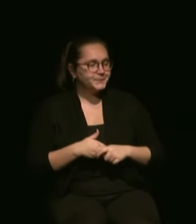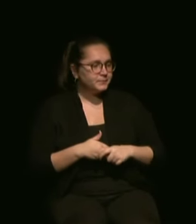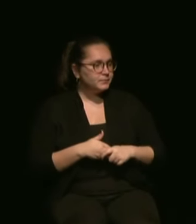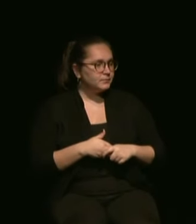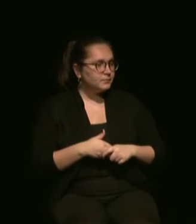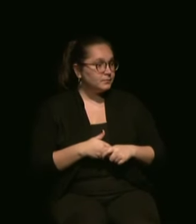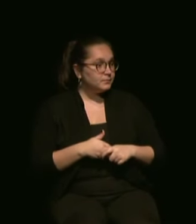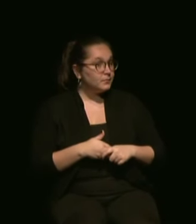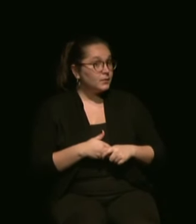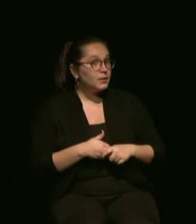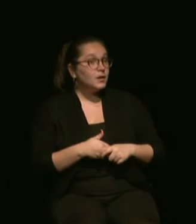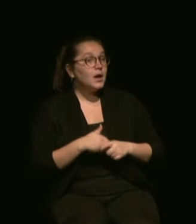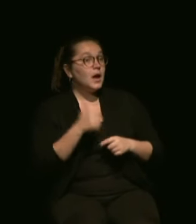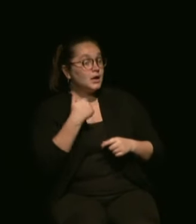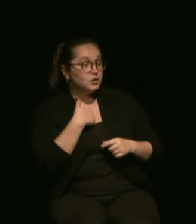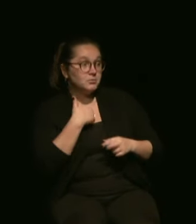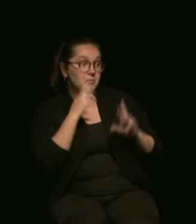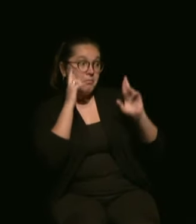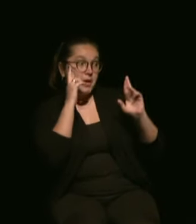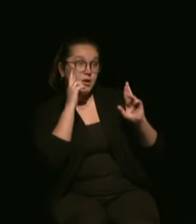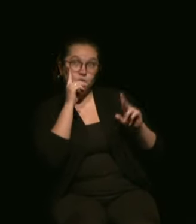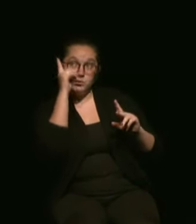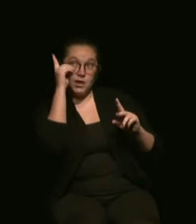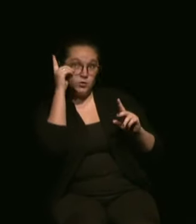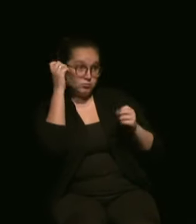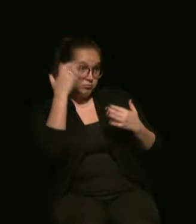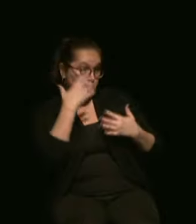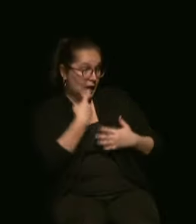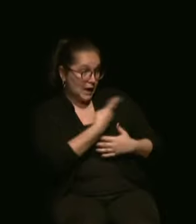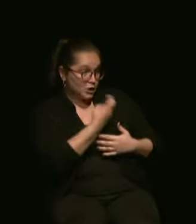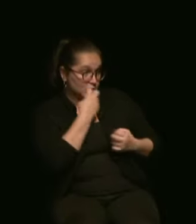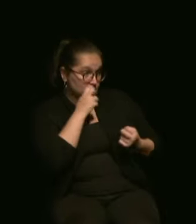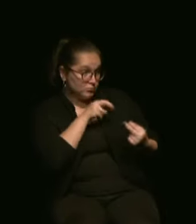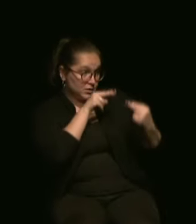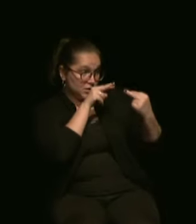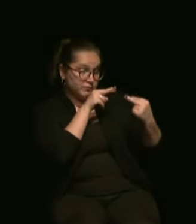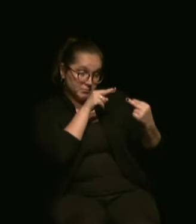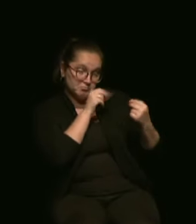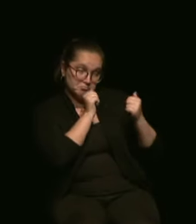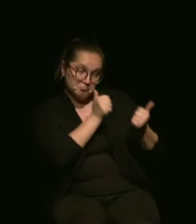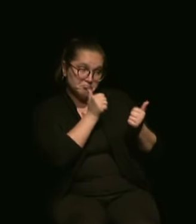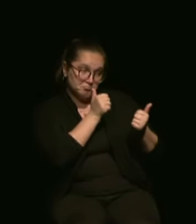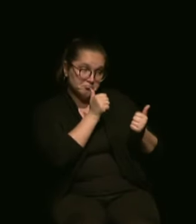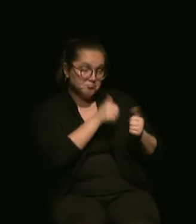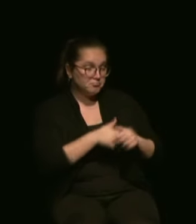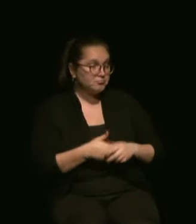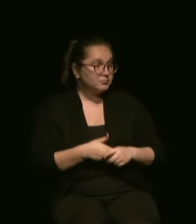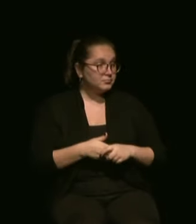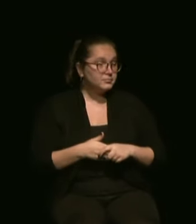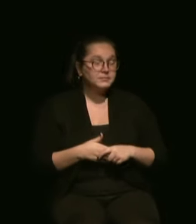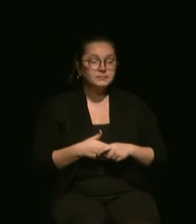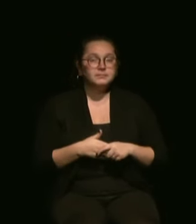mesmo. Deus queira que nós ainda se veja. Isso. Não é não?